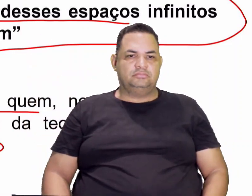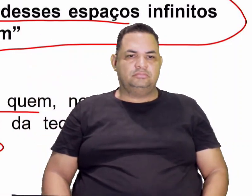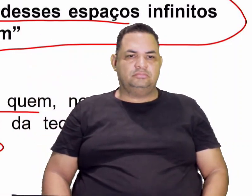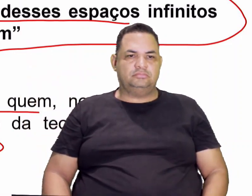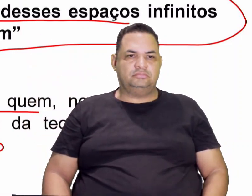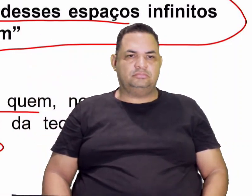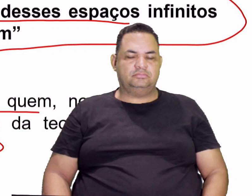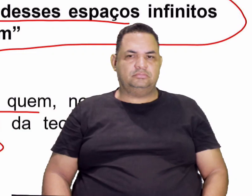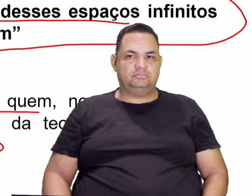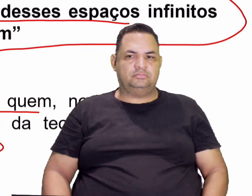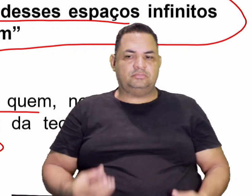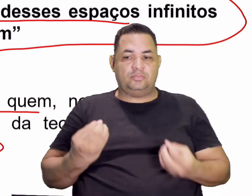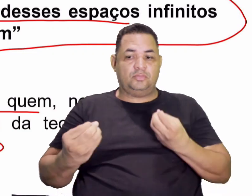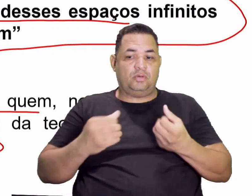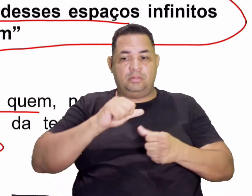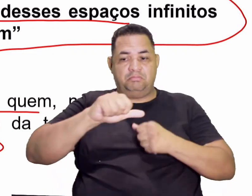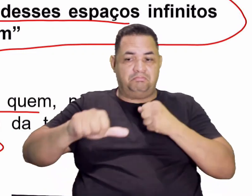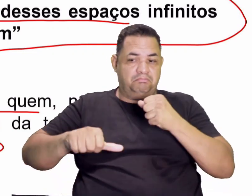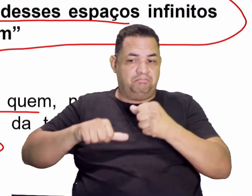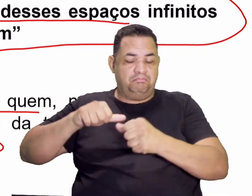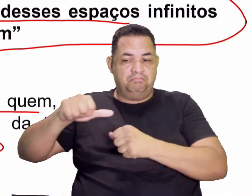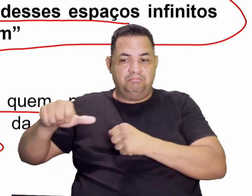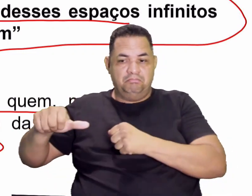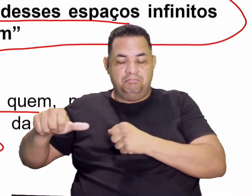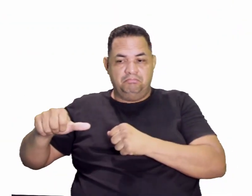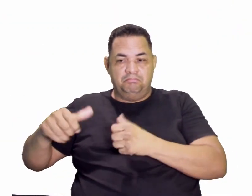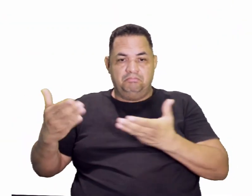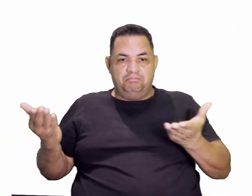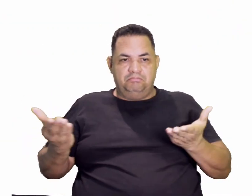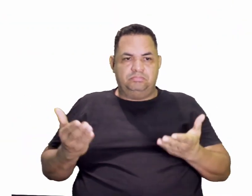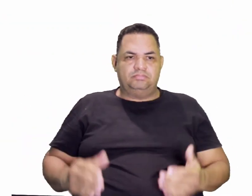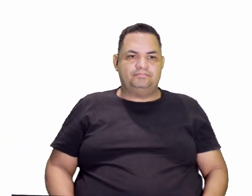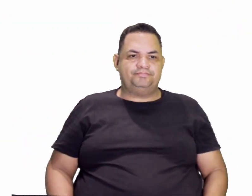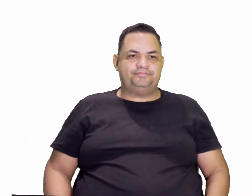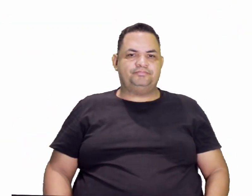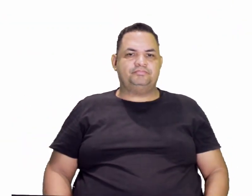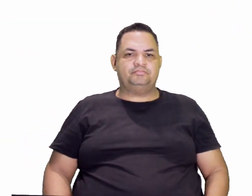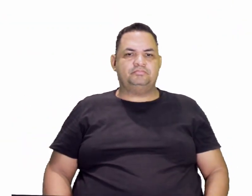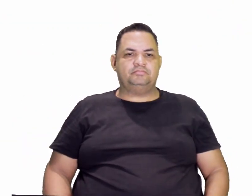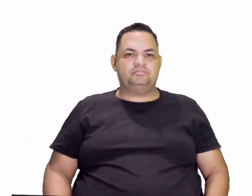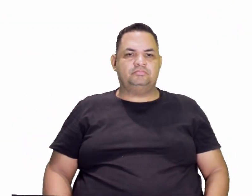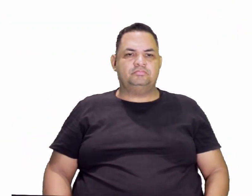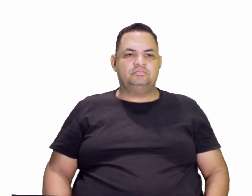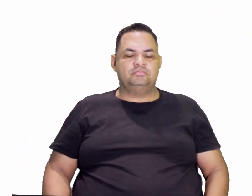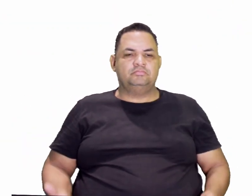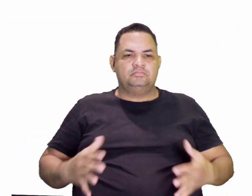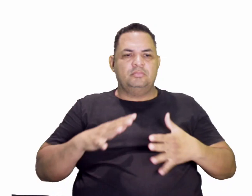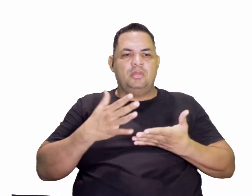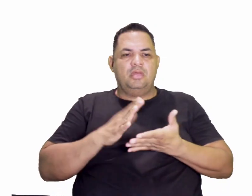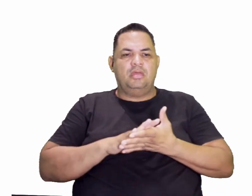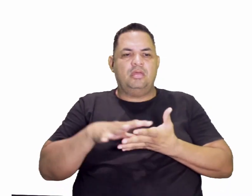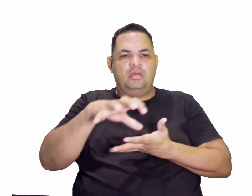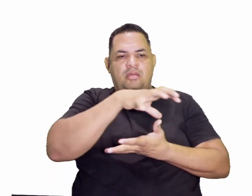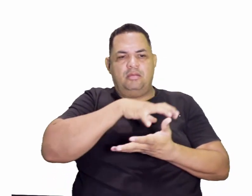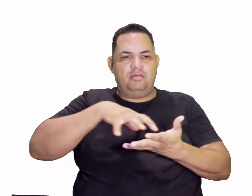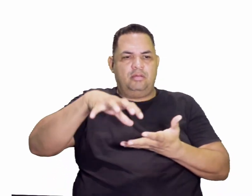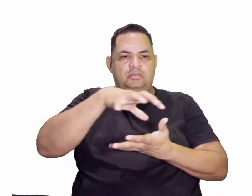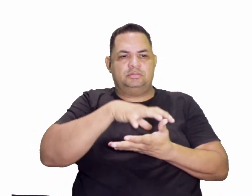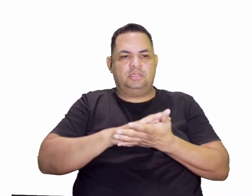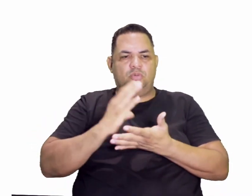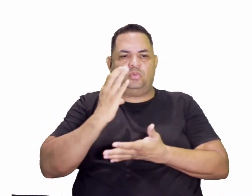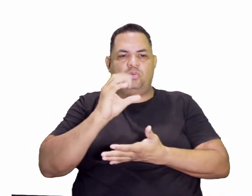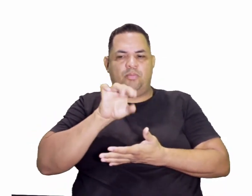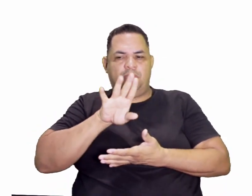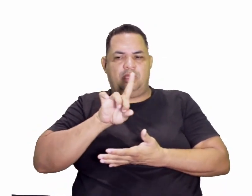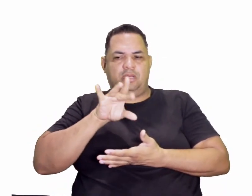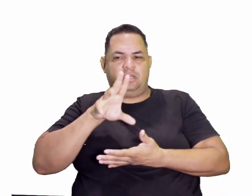dele. Olha só como é que as coisas inverteram, né? Assim, mudaram de pensamento. Agora, a Revolução Copernicana é